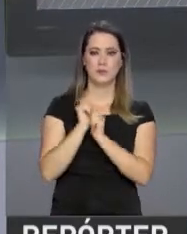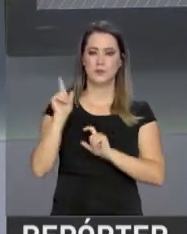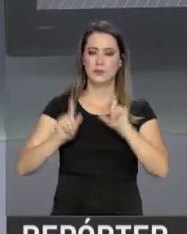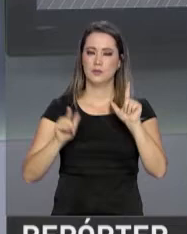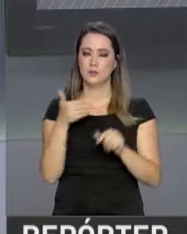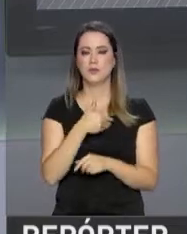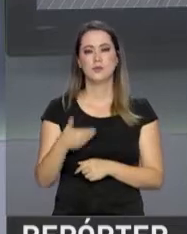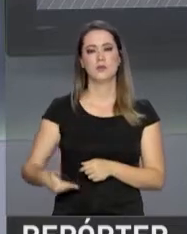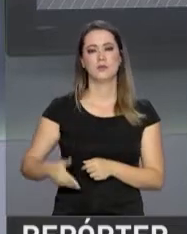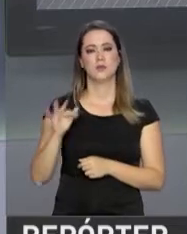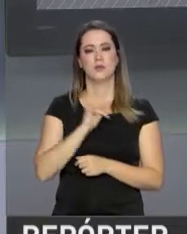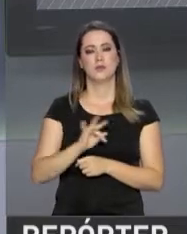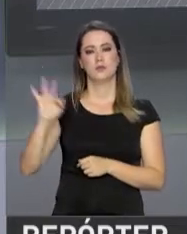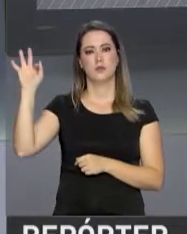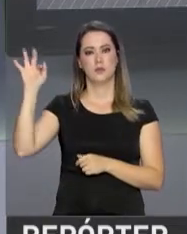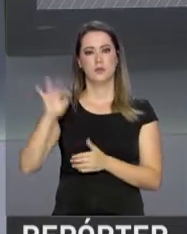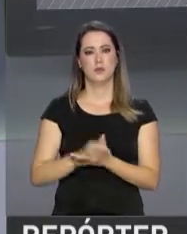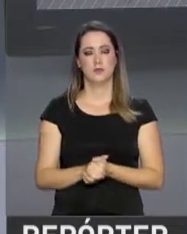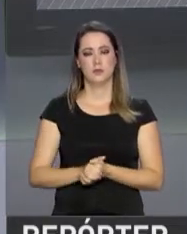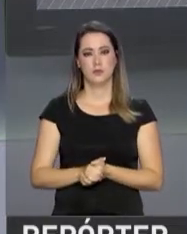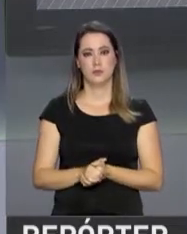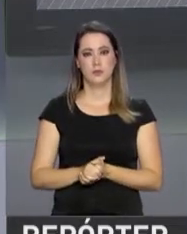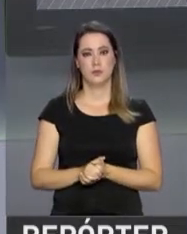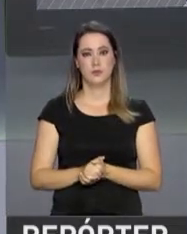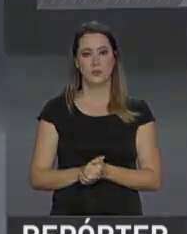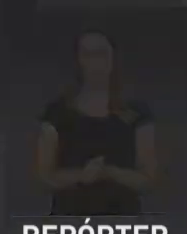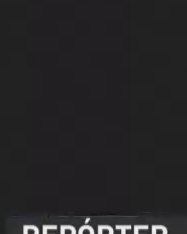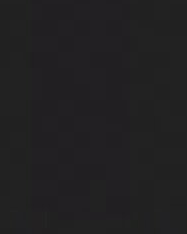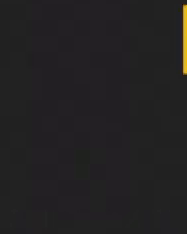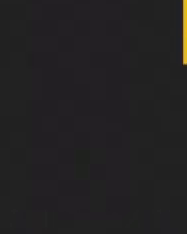com a gente nbr a tv do governo federal